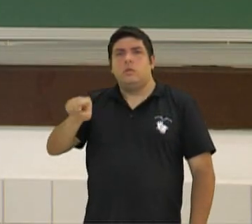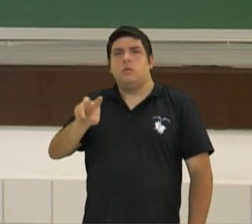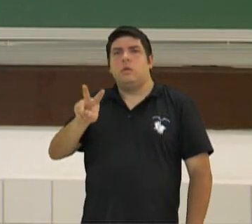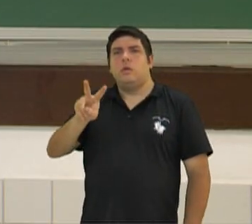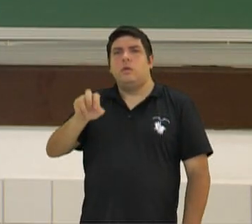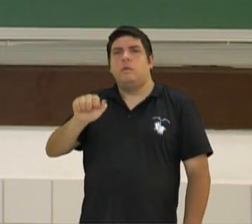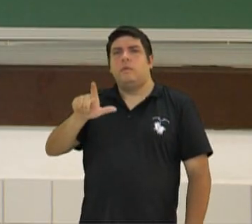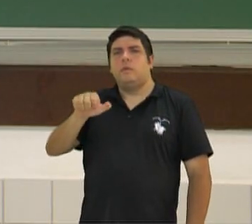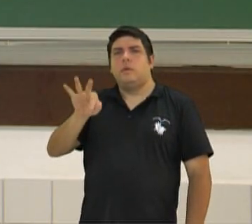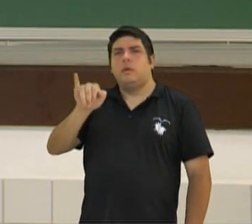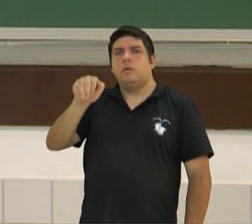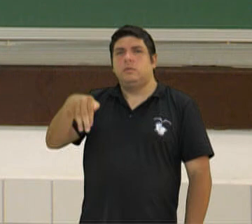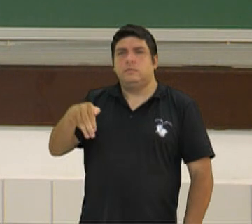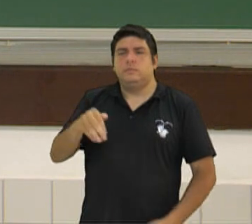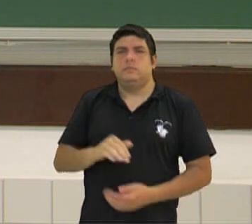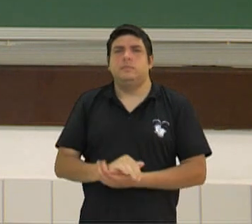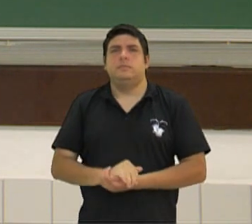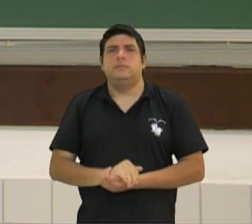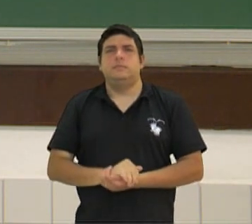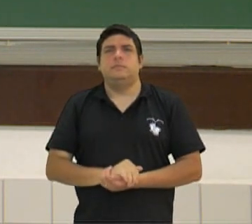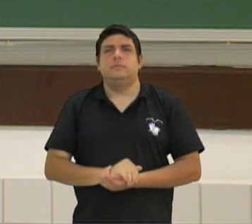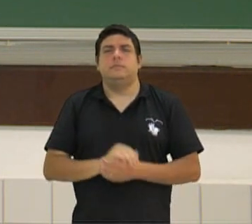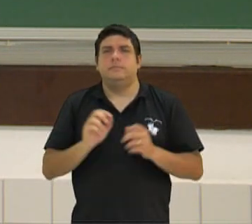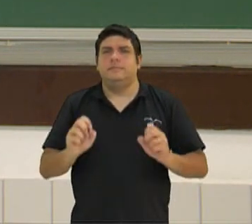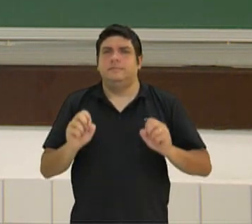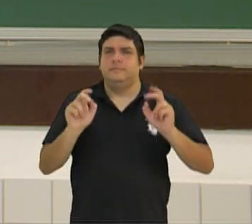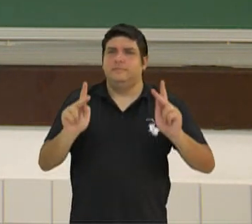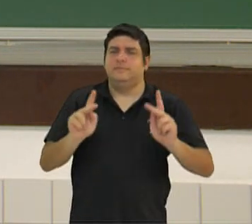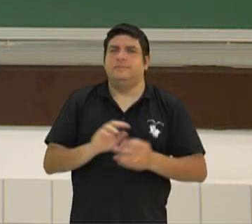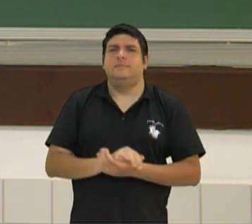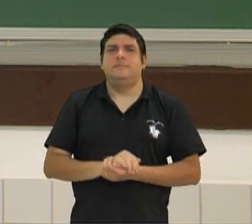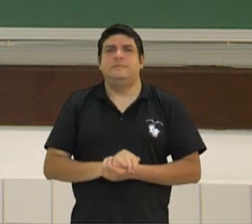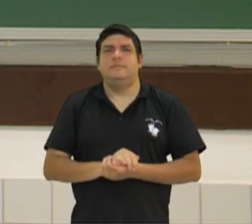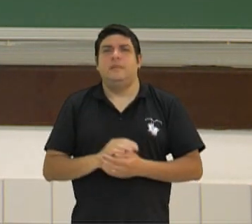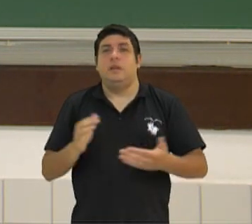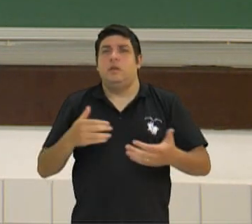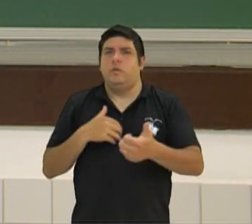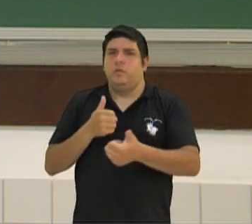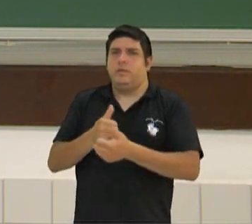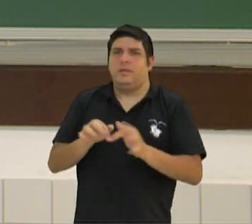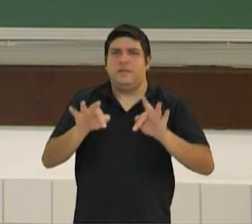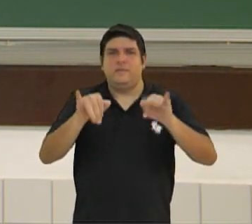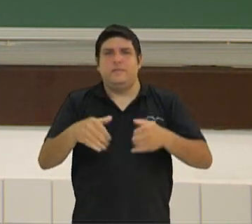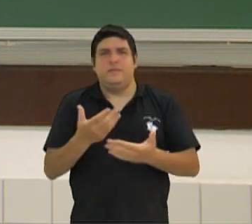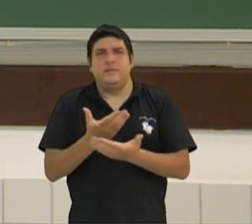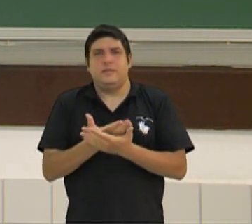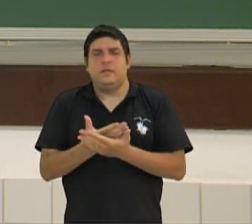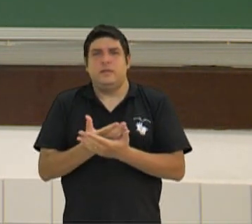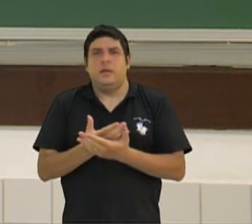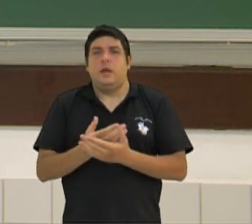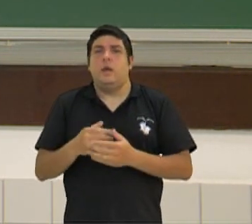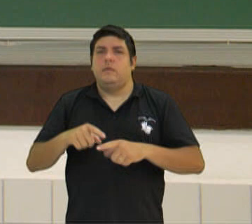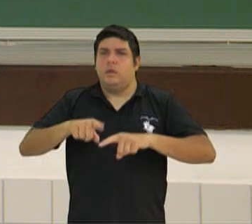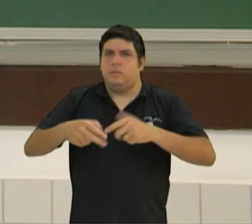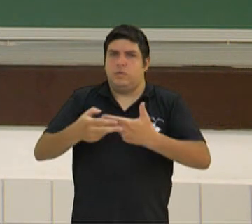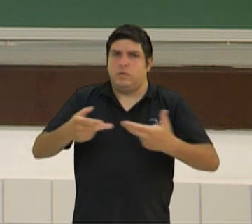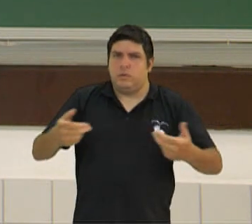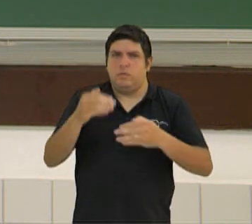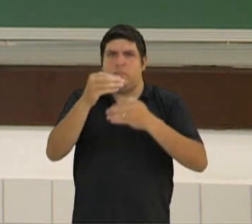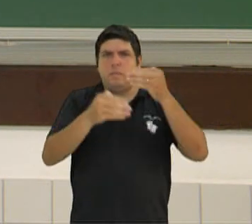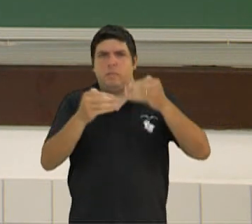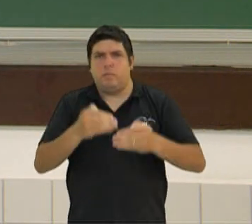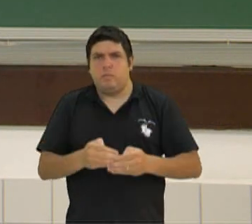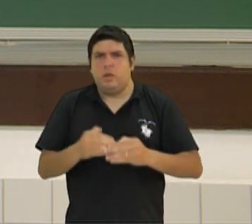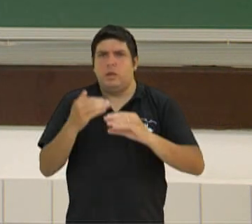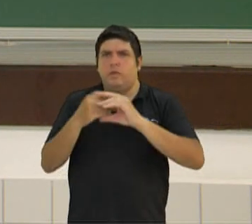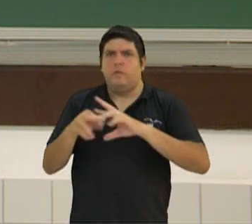vocês um pouco sobre o dia de São Valentim, tá ok? Então a gente para por aqui. Todo esse material, toda essa aula vai estar disponível para